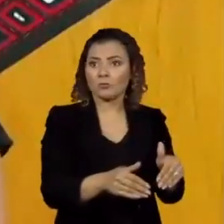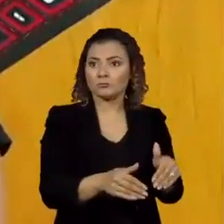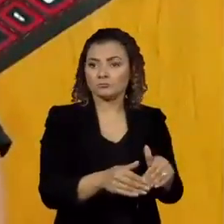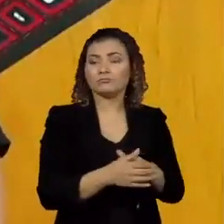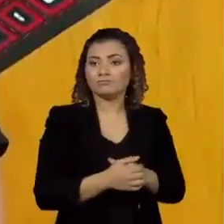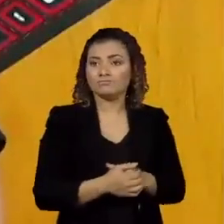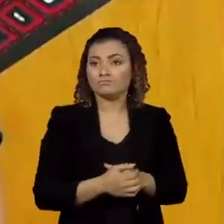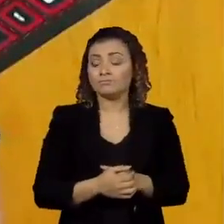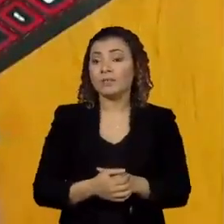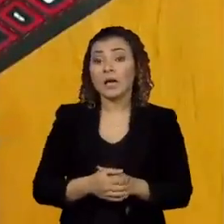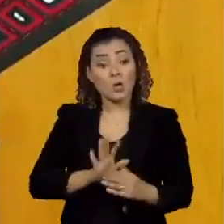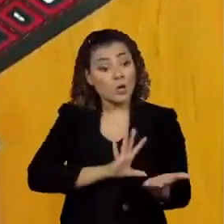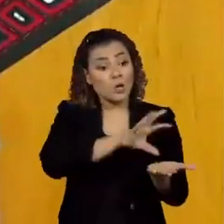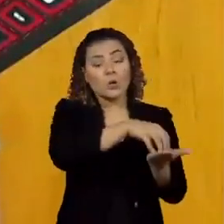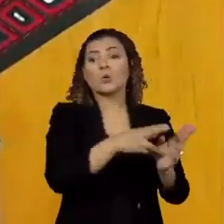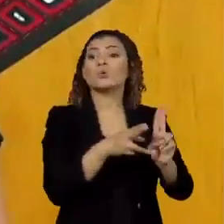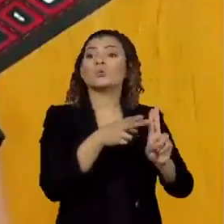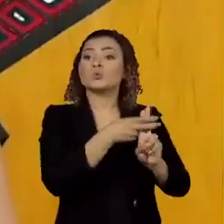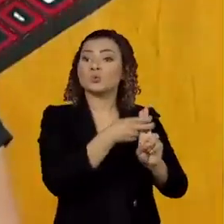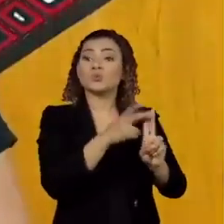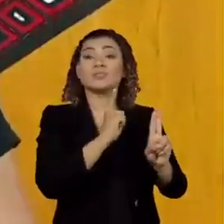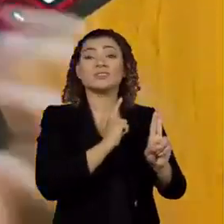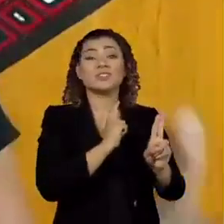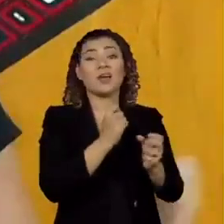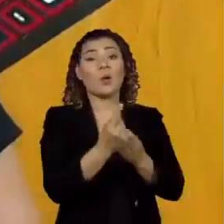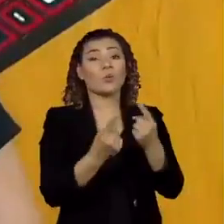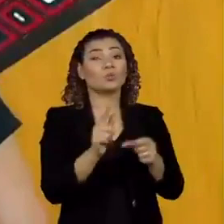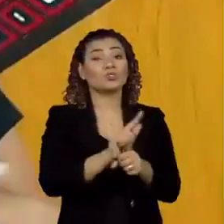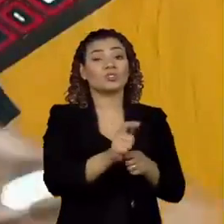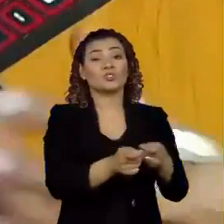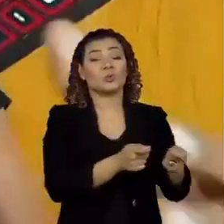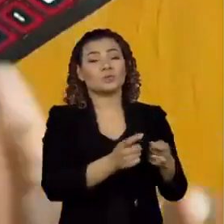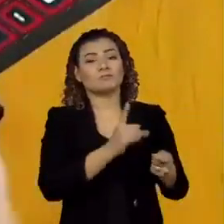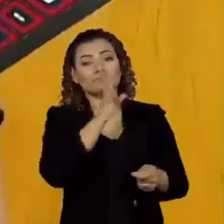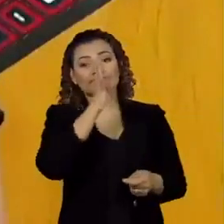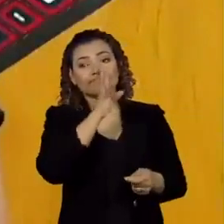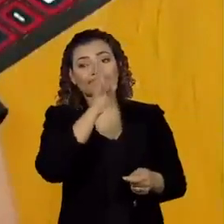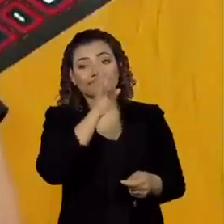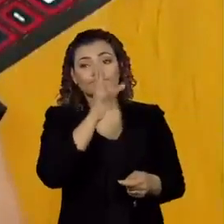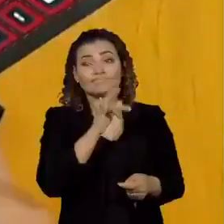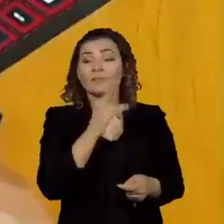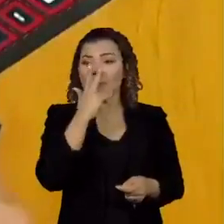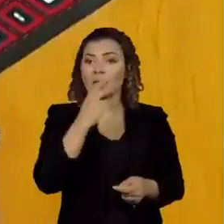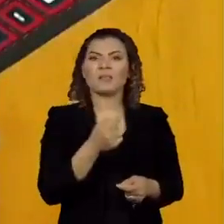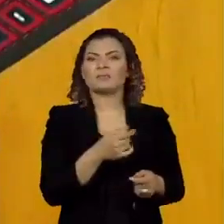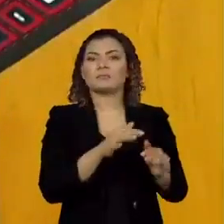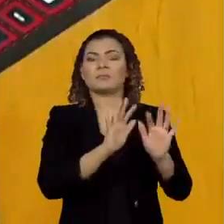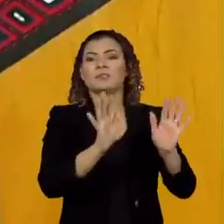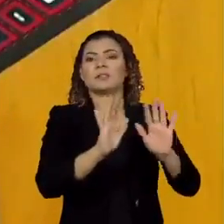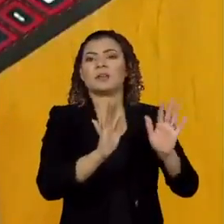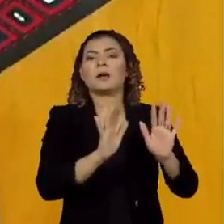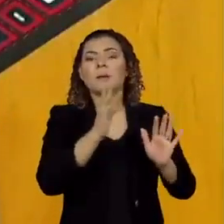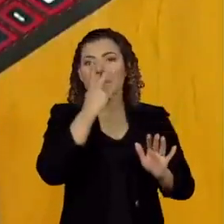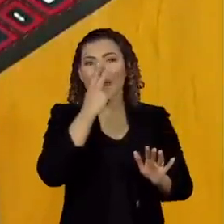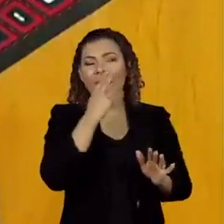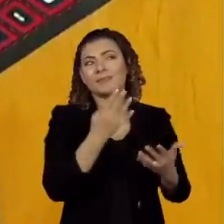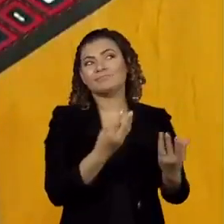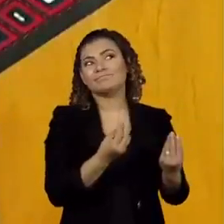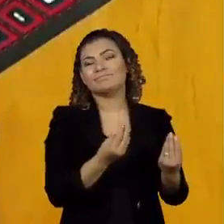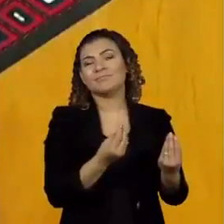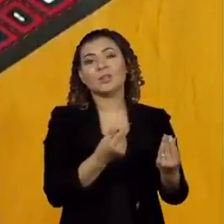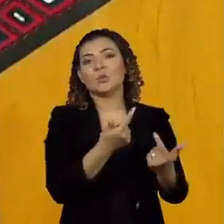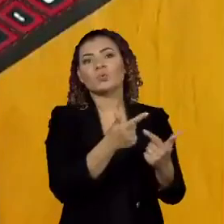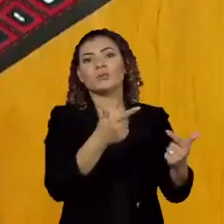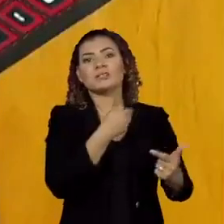sido apropriado por visões equivocadas de gestores que acham que ele precisa ser pequeno, que ele não tem